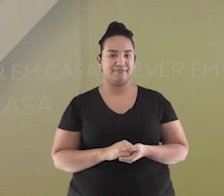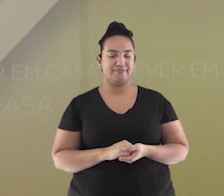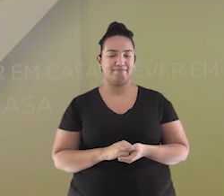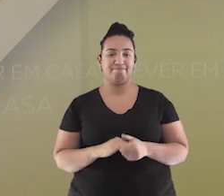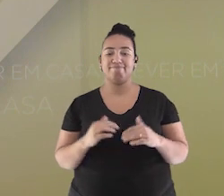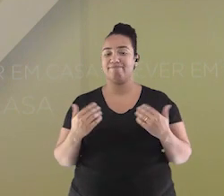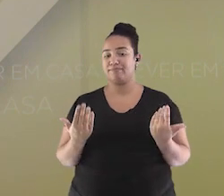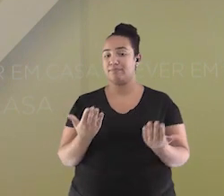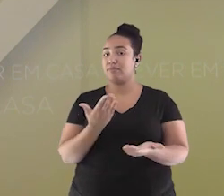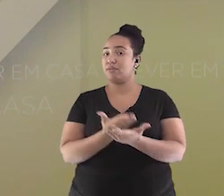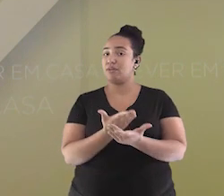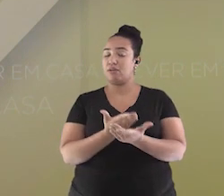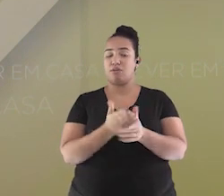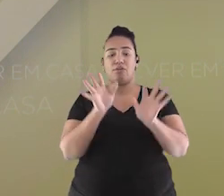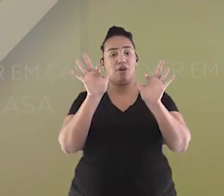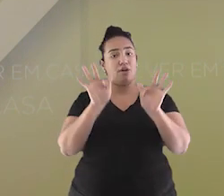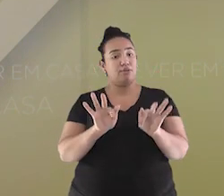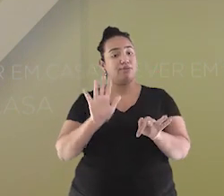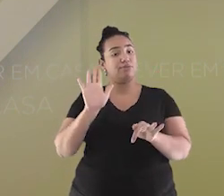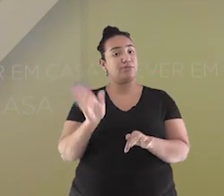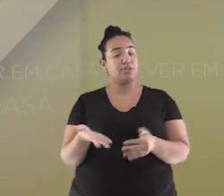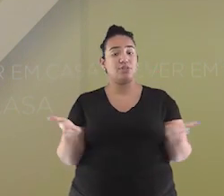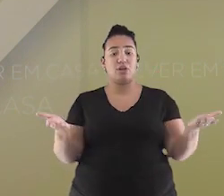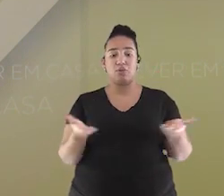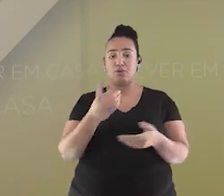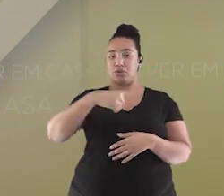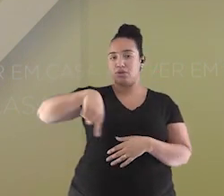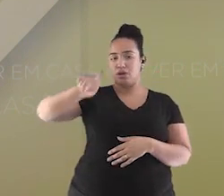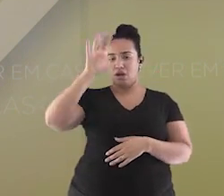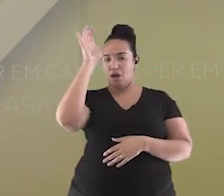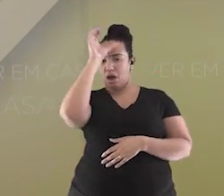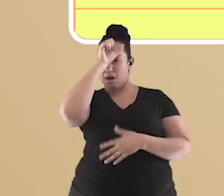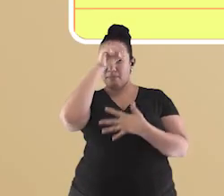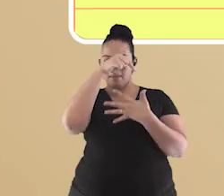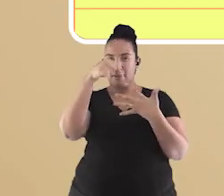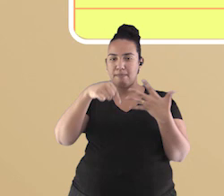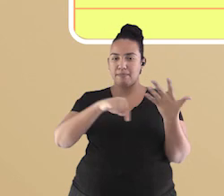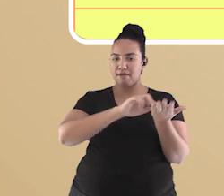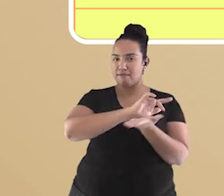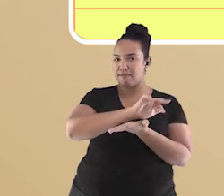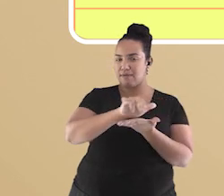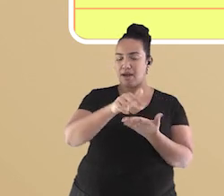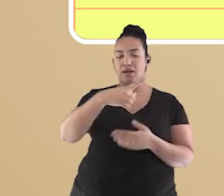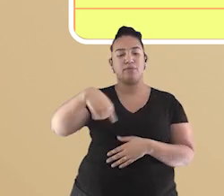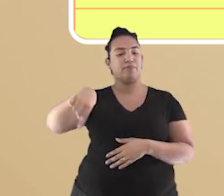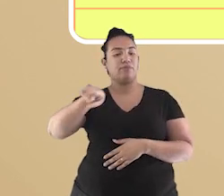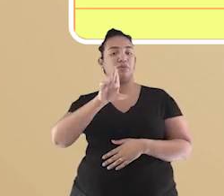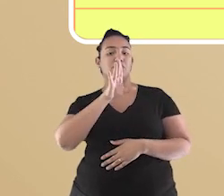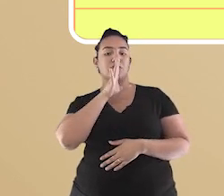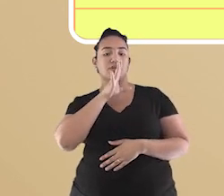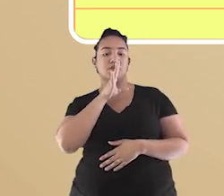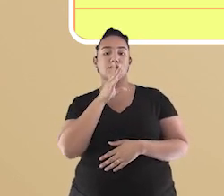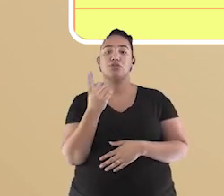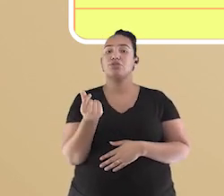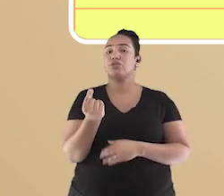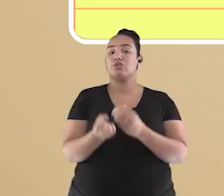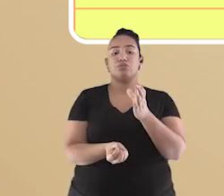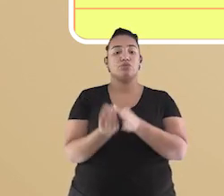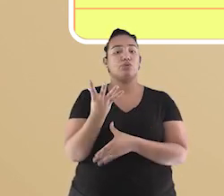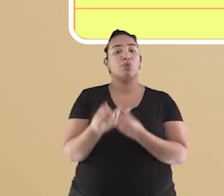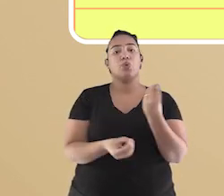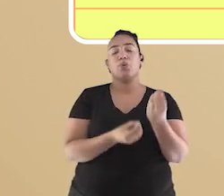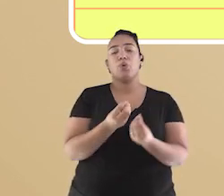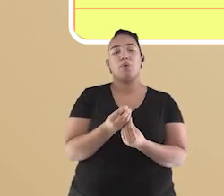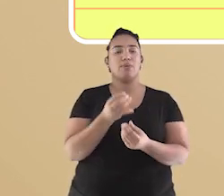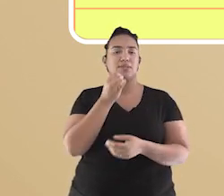Pessoal, nossa aula está chegando ao fim. Hoje nós aprendemos muita coisa. Conhecemos de onde veio o dinheiro, como as sociedades viviam